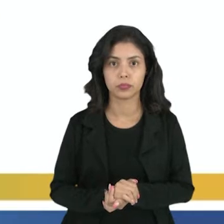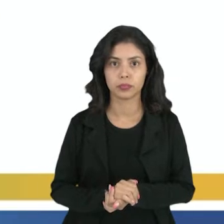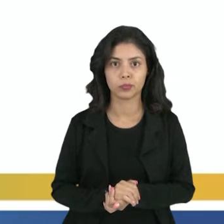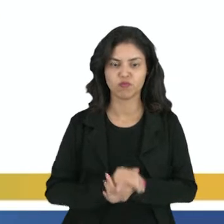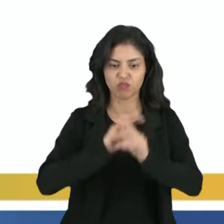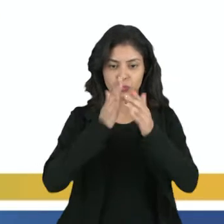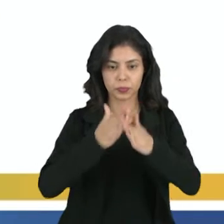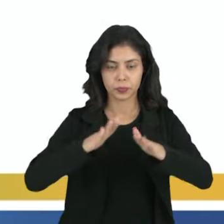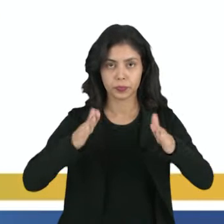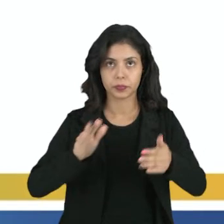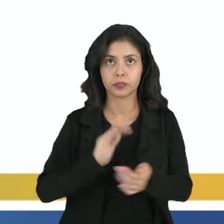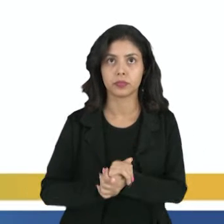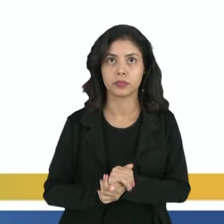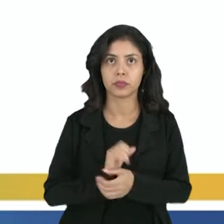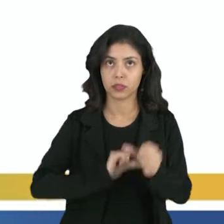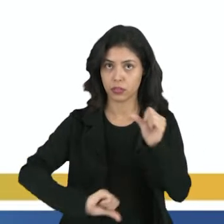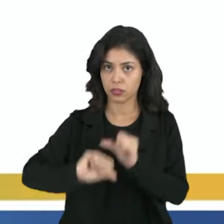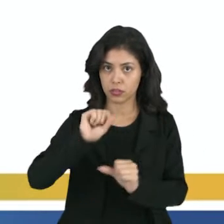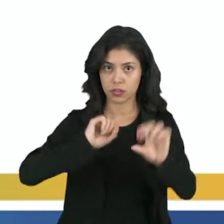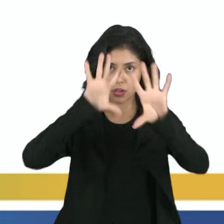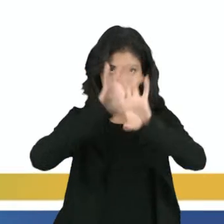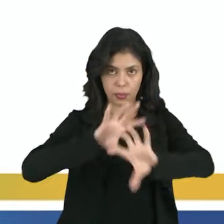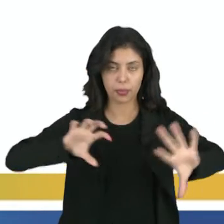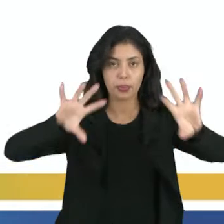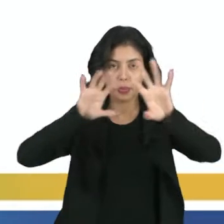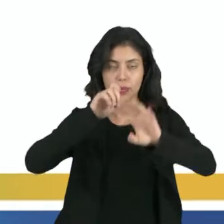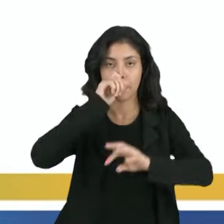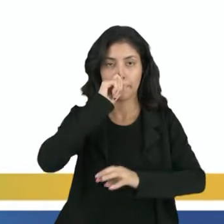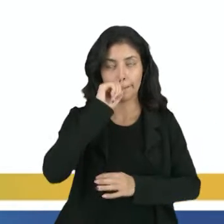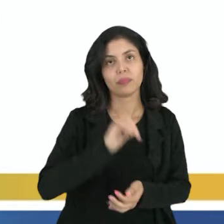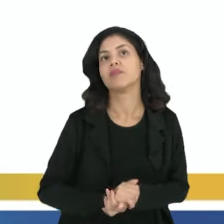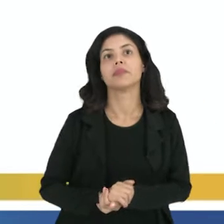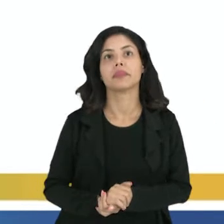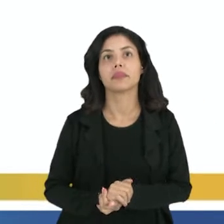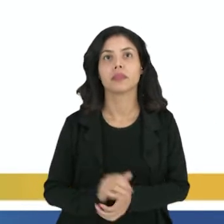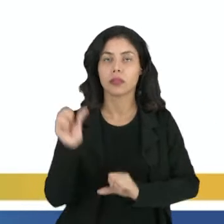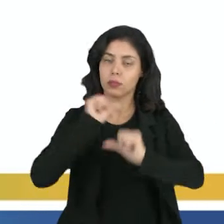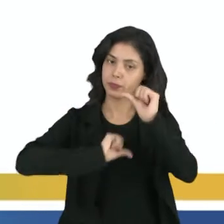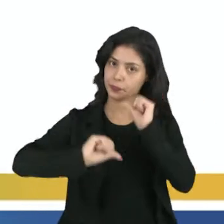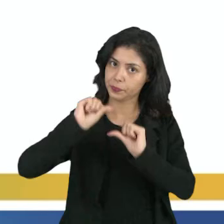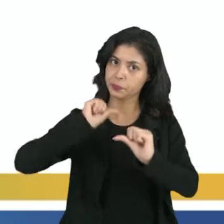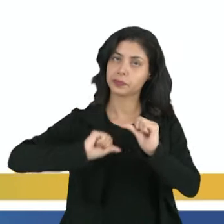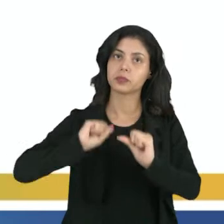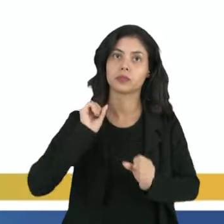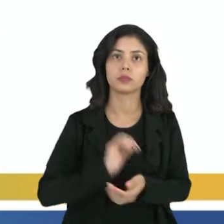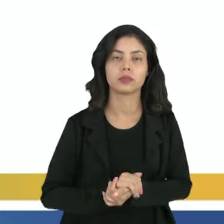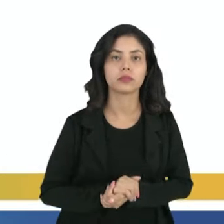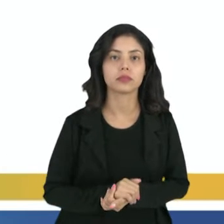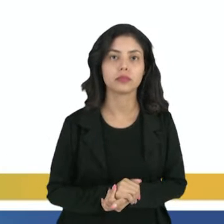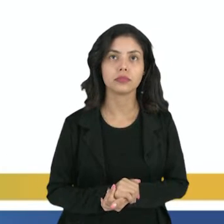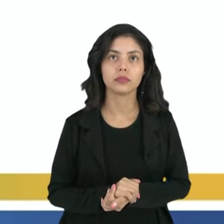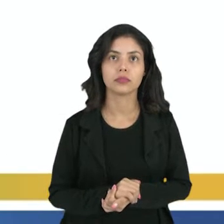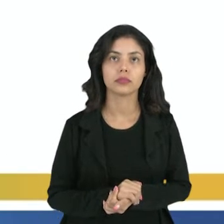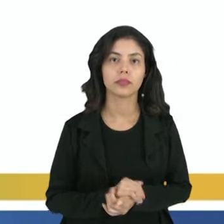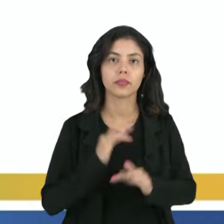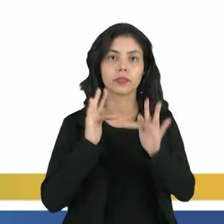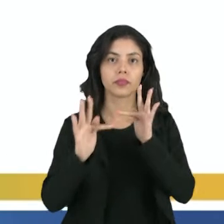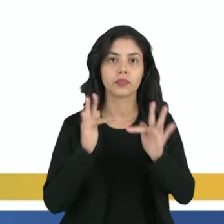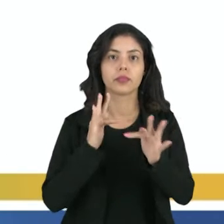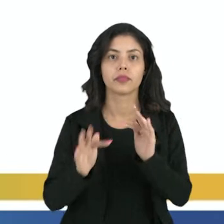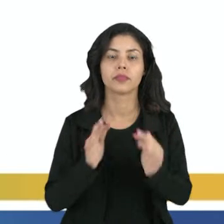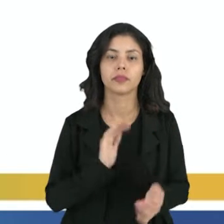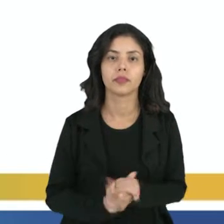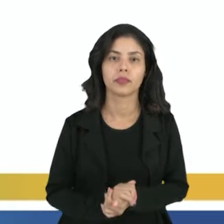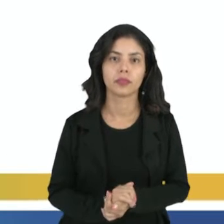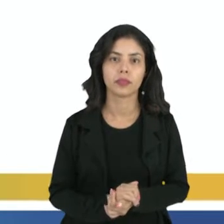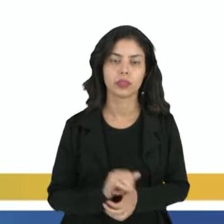líquido se transformando em água no estado gasoso. A gente tem aqui umas transformações físicas,